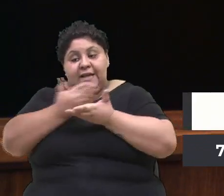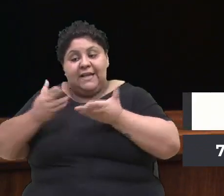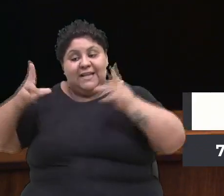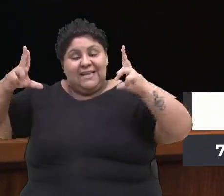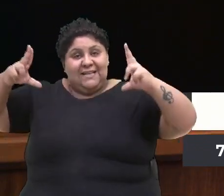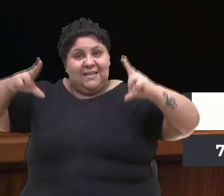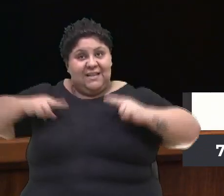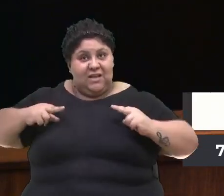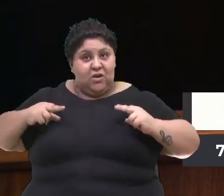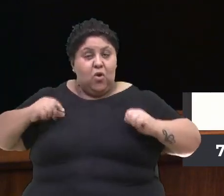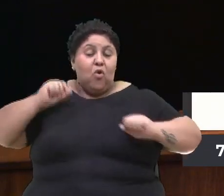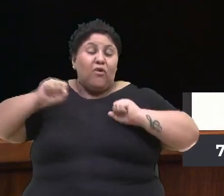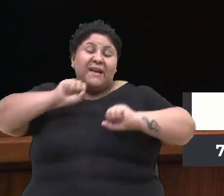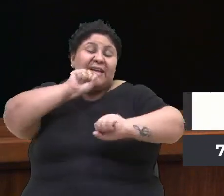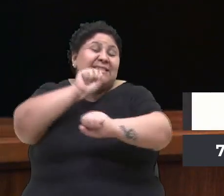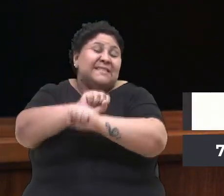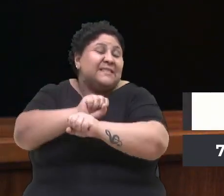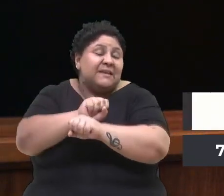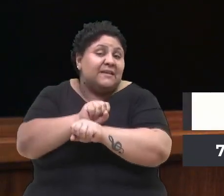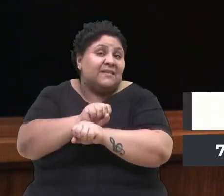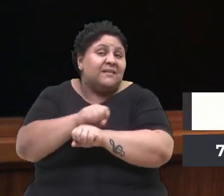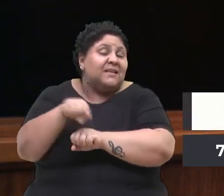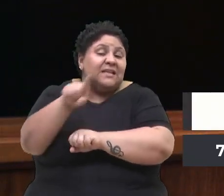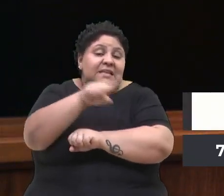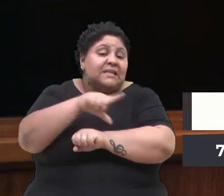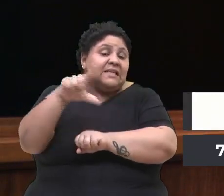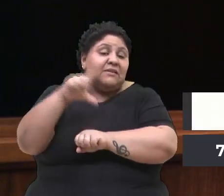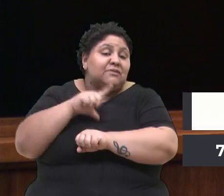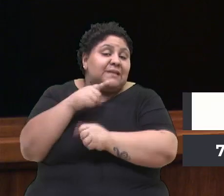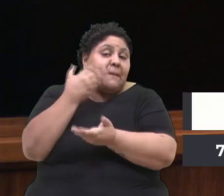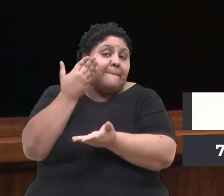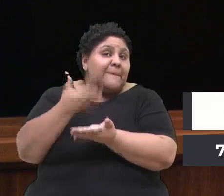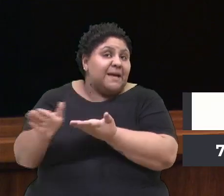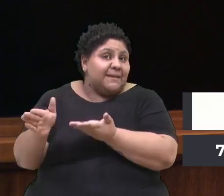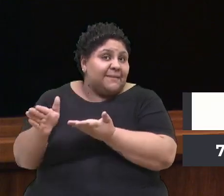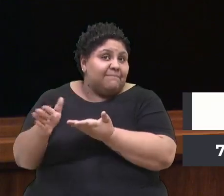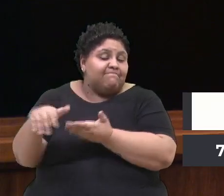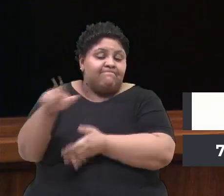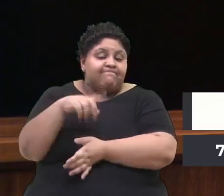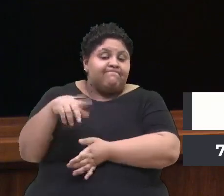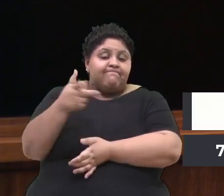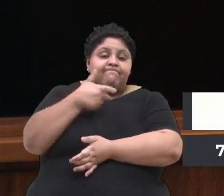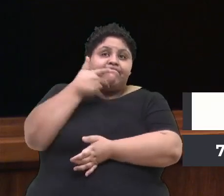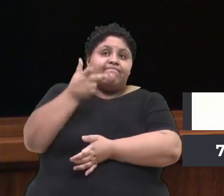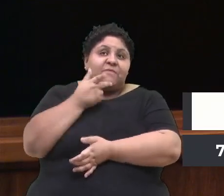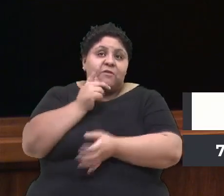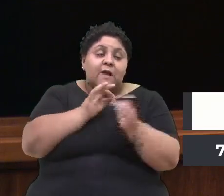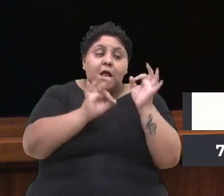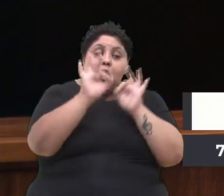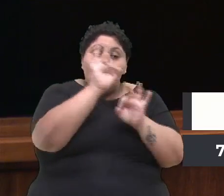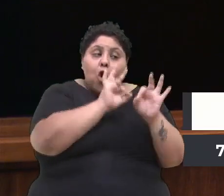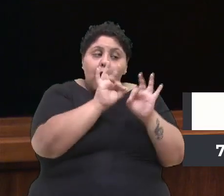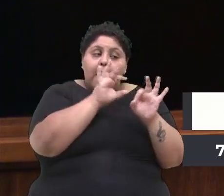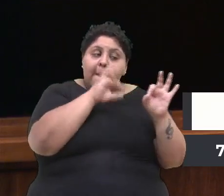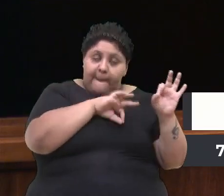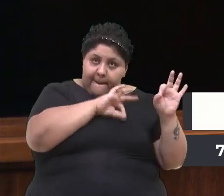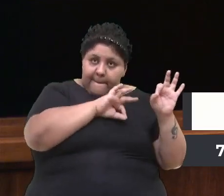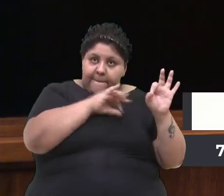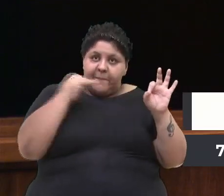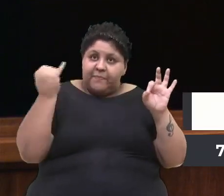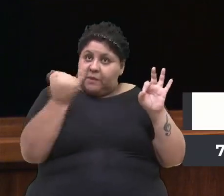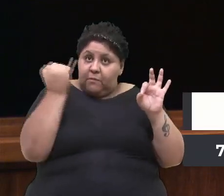se espera é que não se tenha perdas. Então, quando se fala em reajuste, é importante que isso